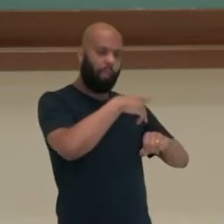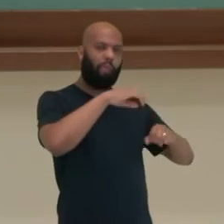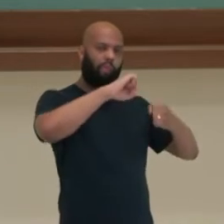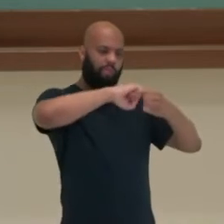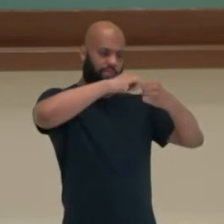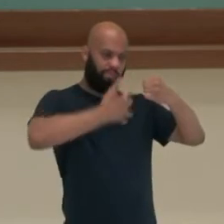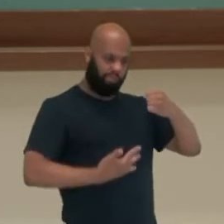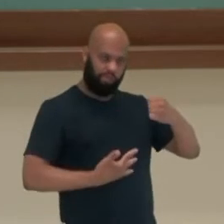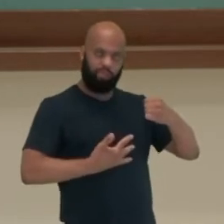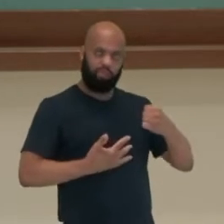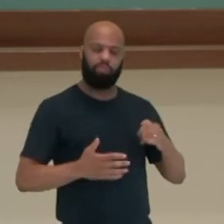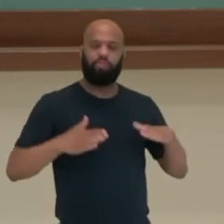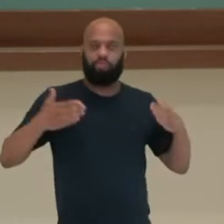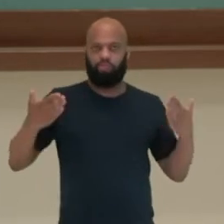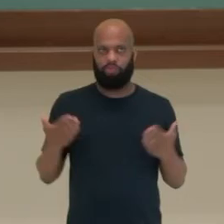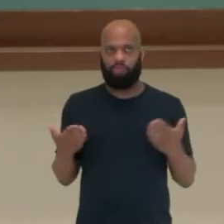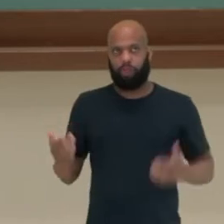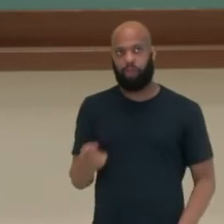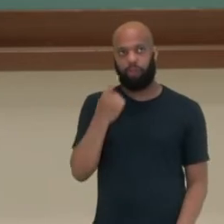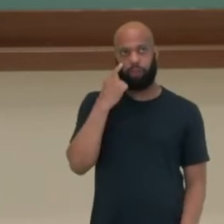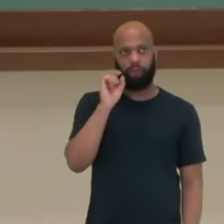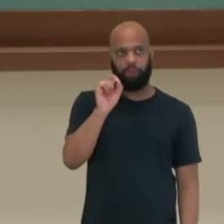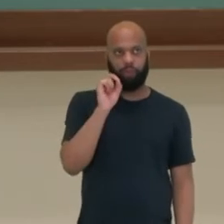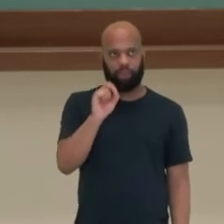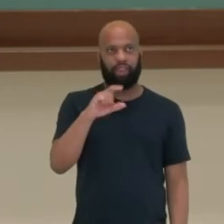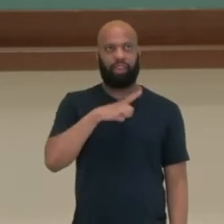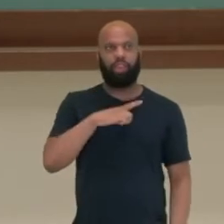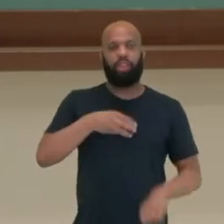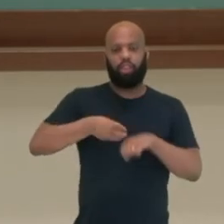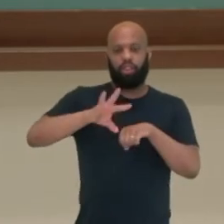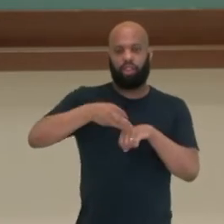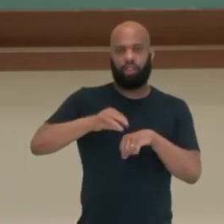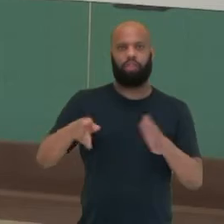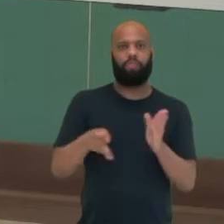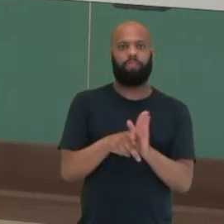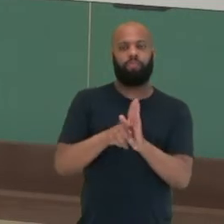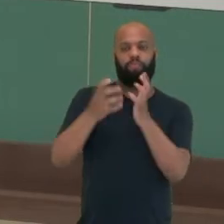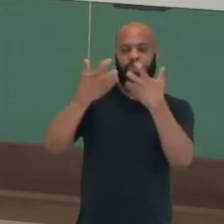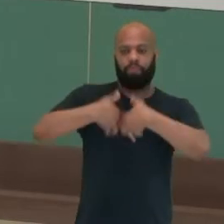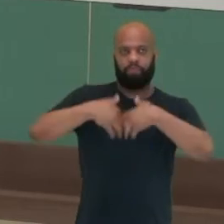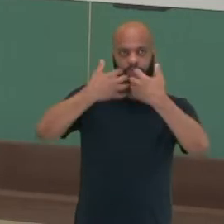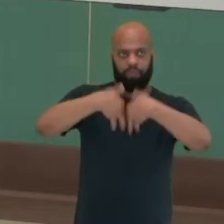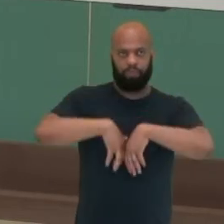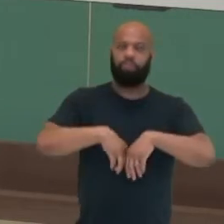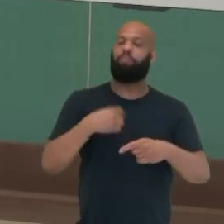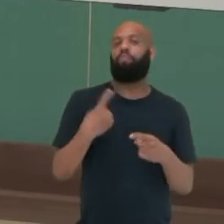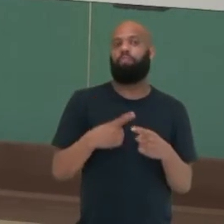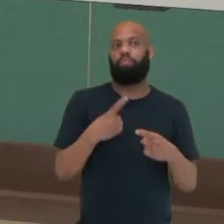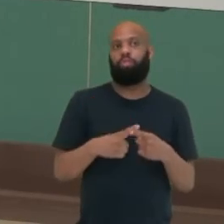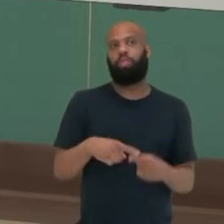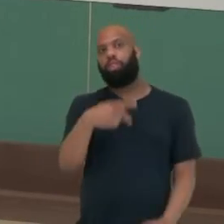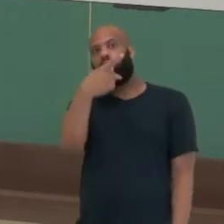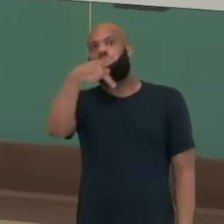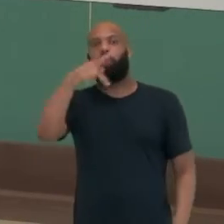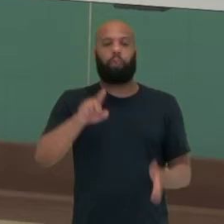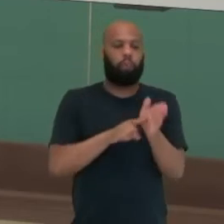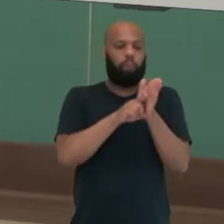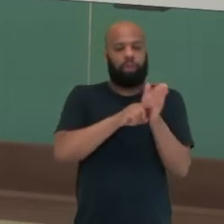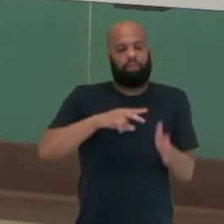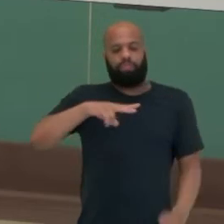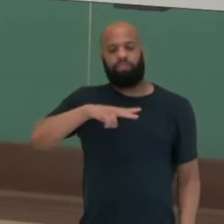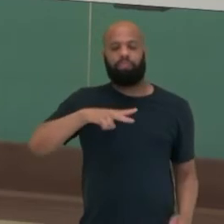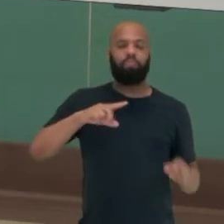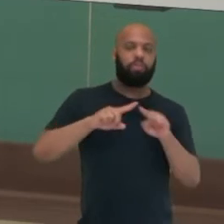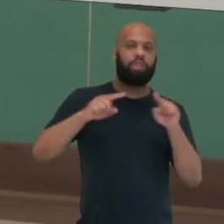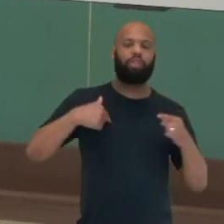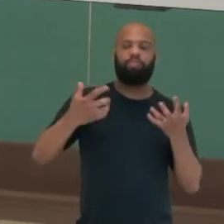de direito? Vamos lá, então, para a nossa sugestão de reflexão. Obviamente, aí a pesquisa é